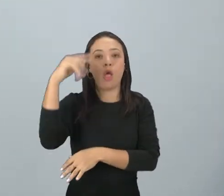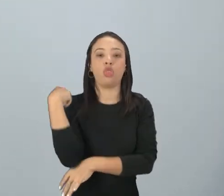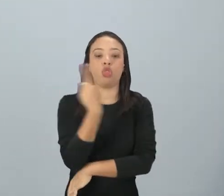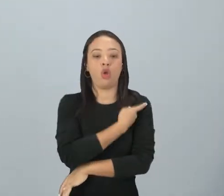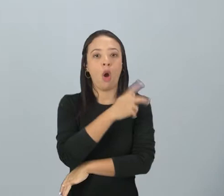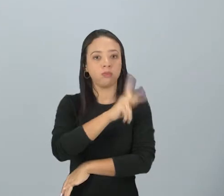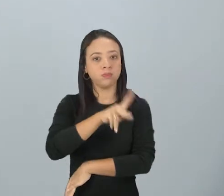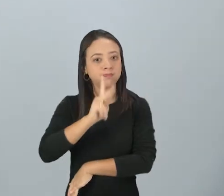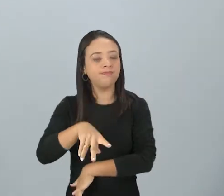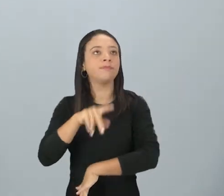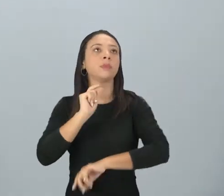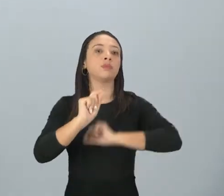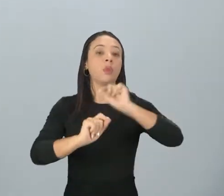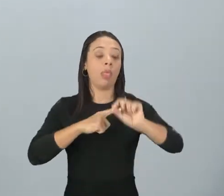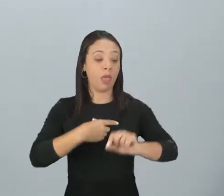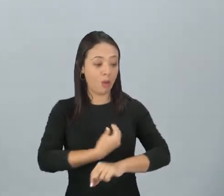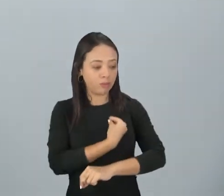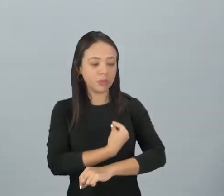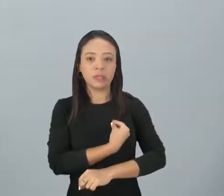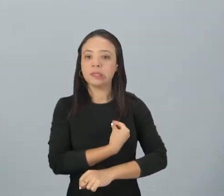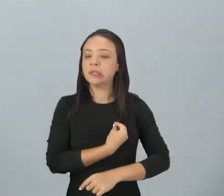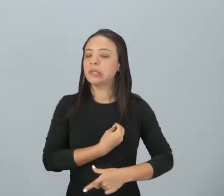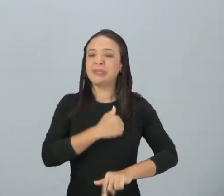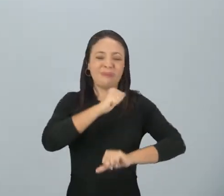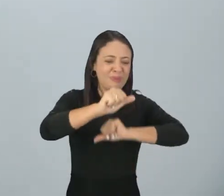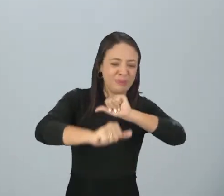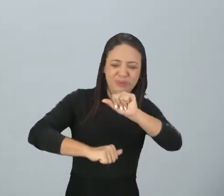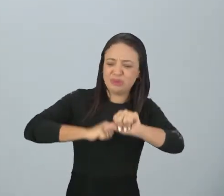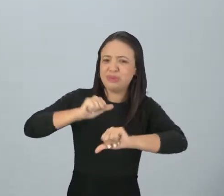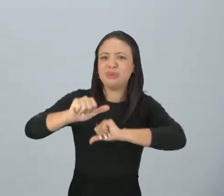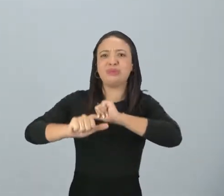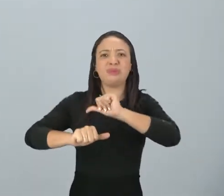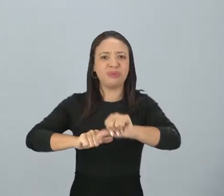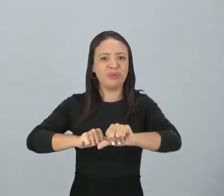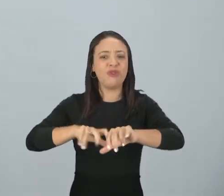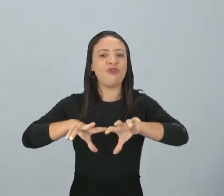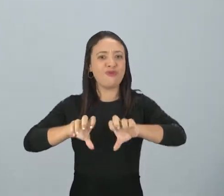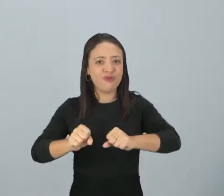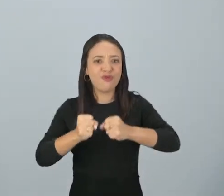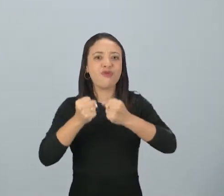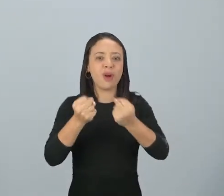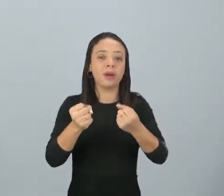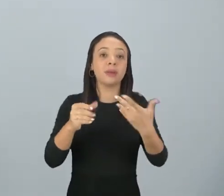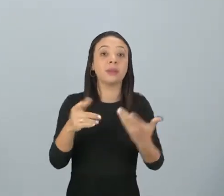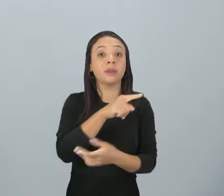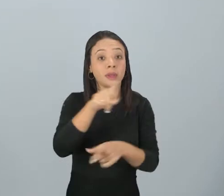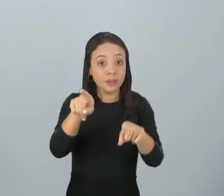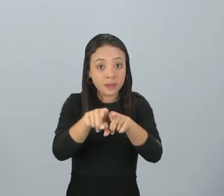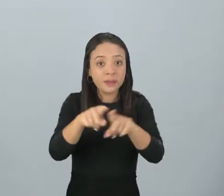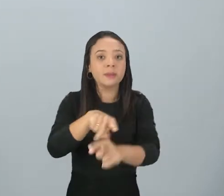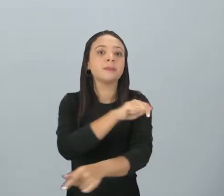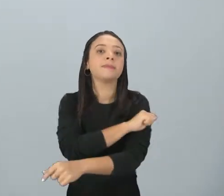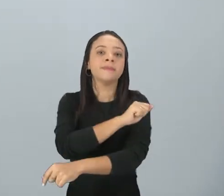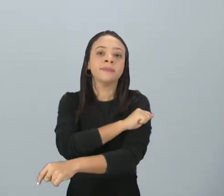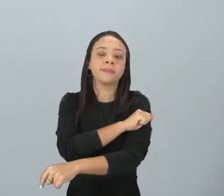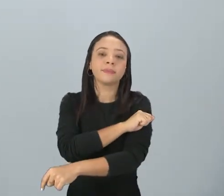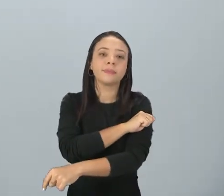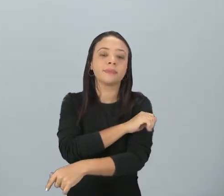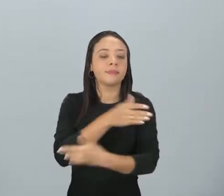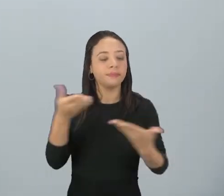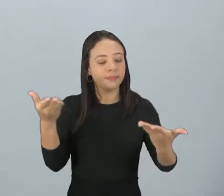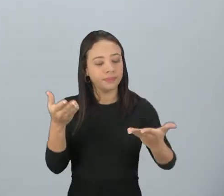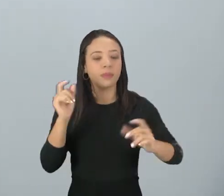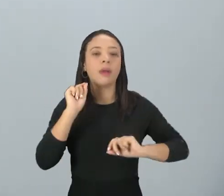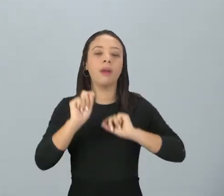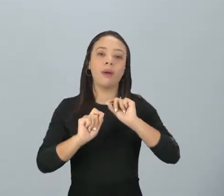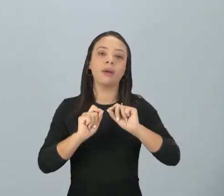temos uma vida assim muito corriqueira, né? Muito intensa. E vocês alunos também, né? Estamos aí num